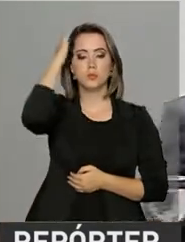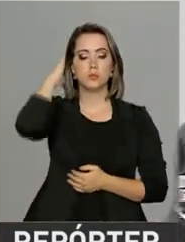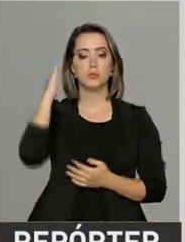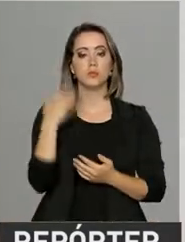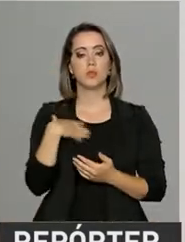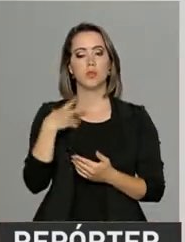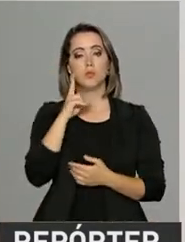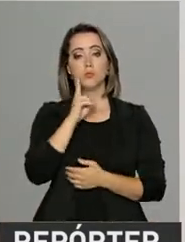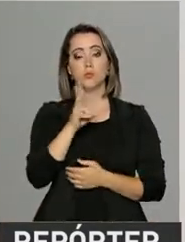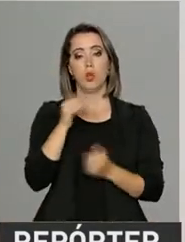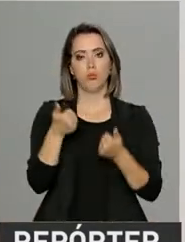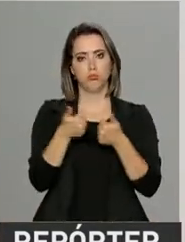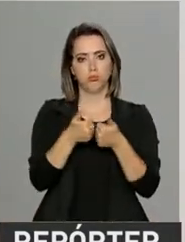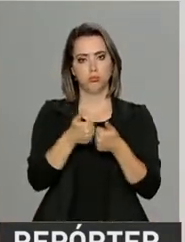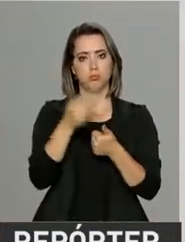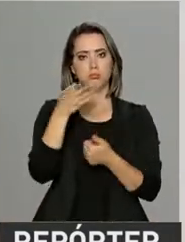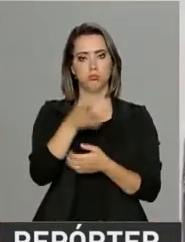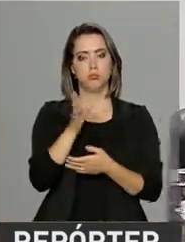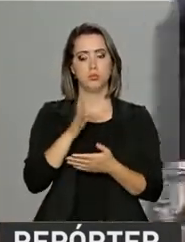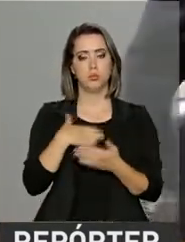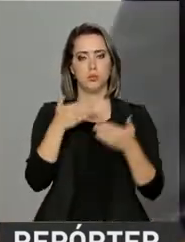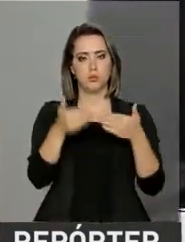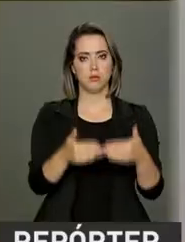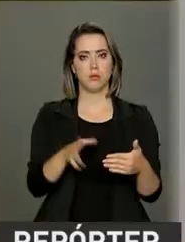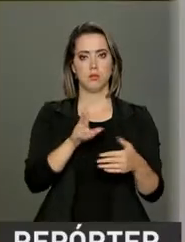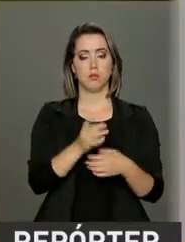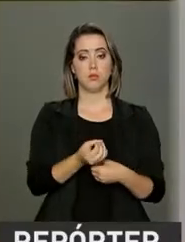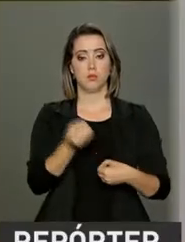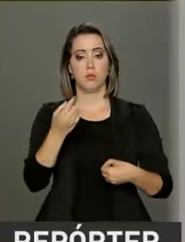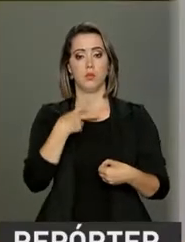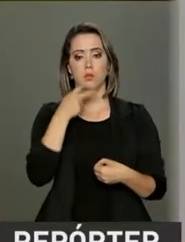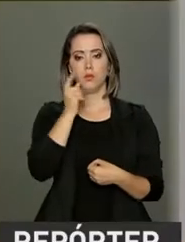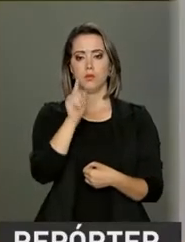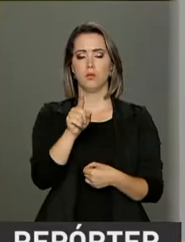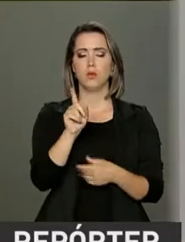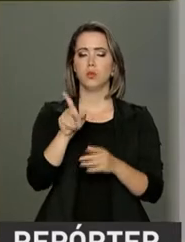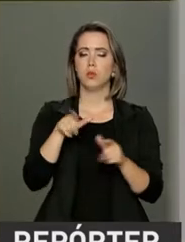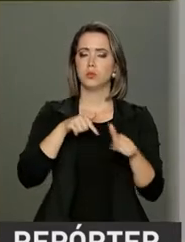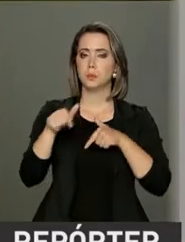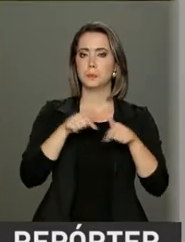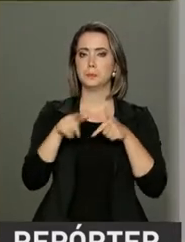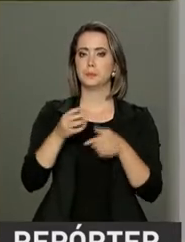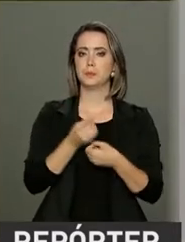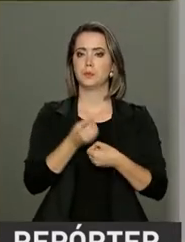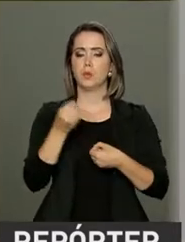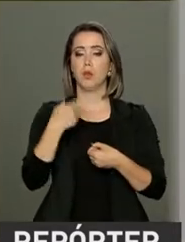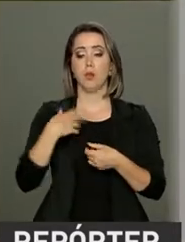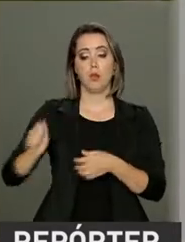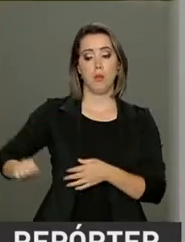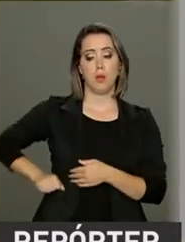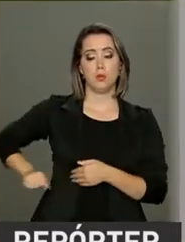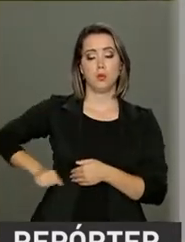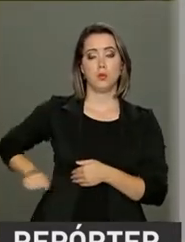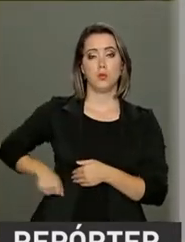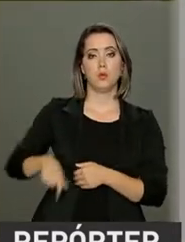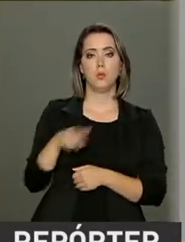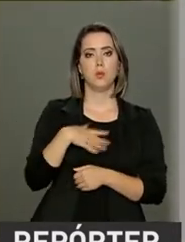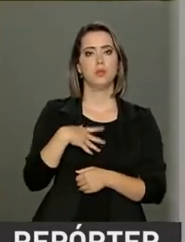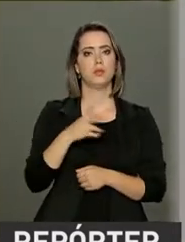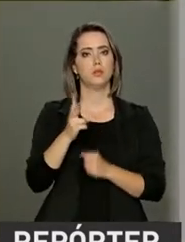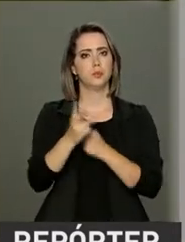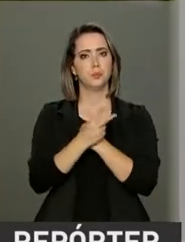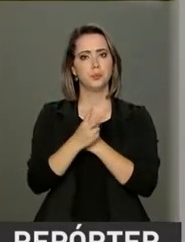a formatura. Aos novos integrantes da carreira, falou sobre o papel dos diplomatas na defesa dos